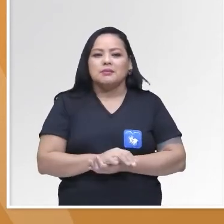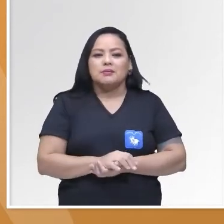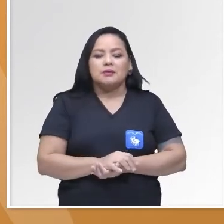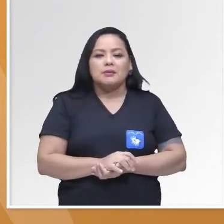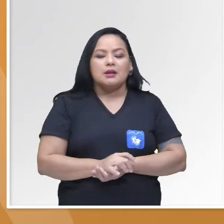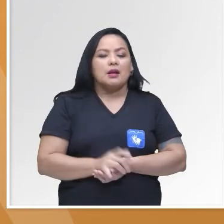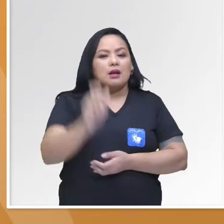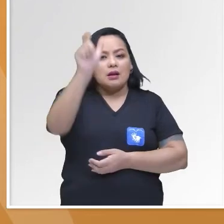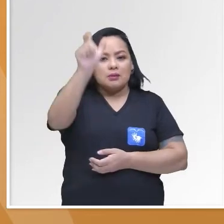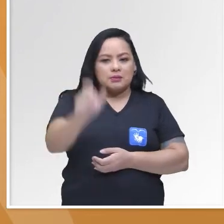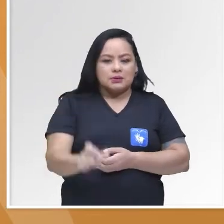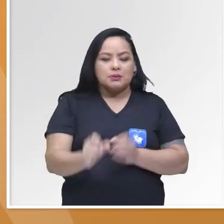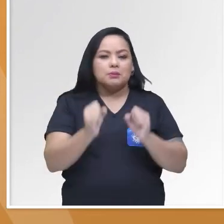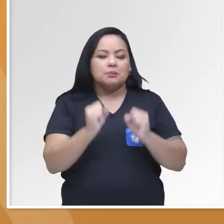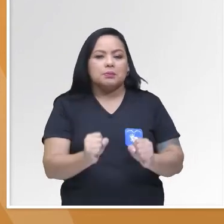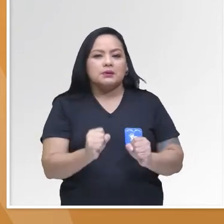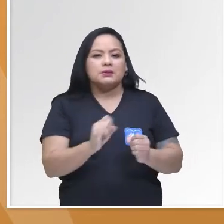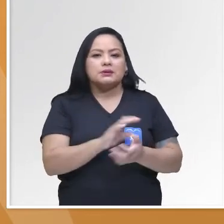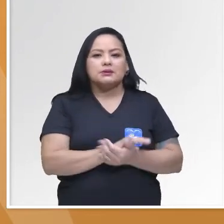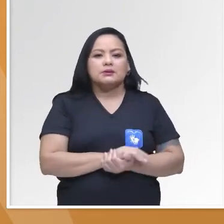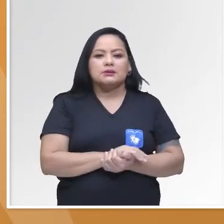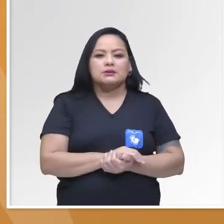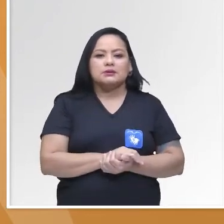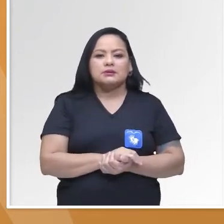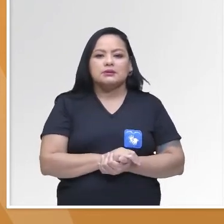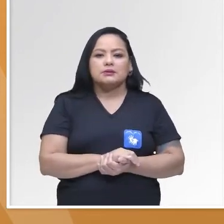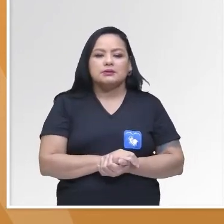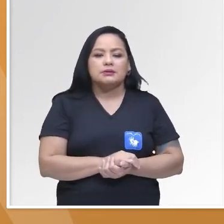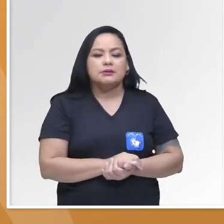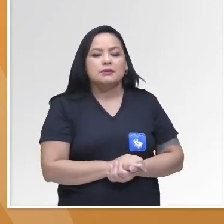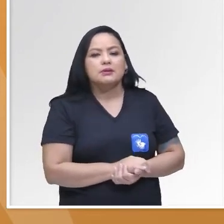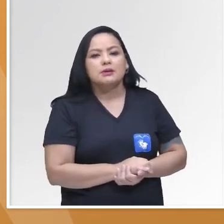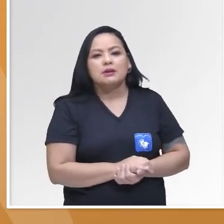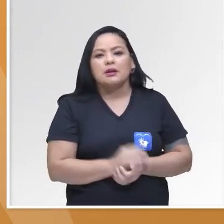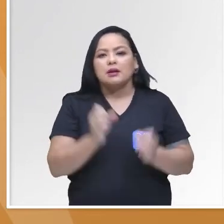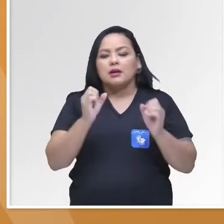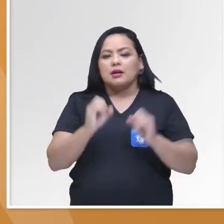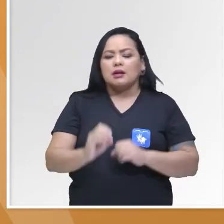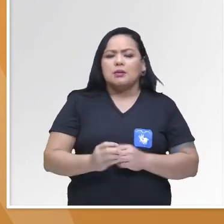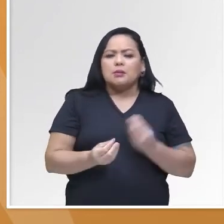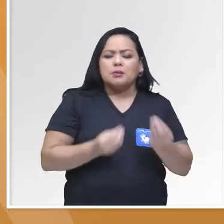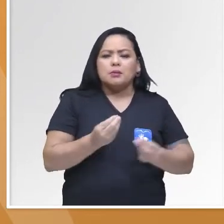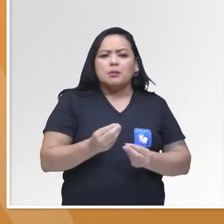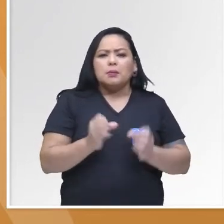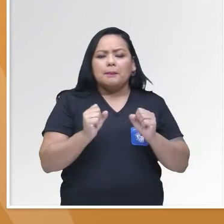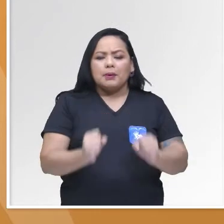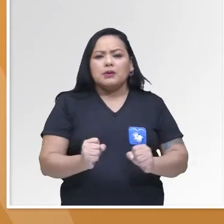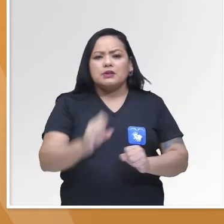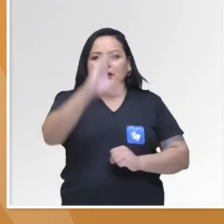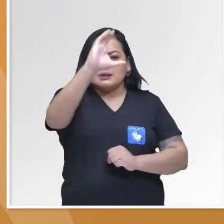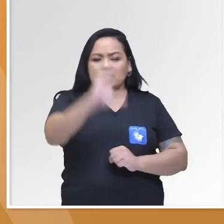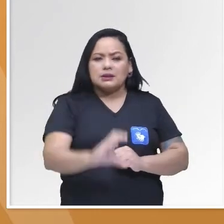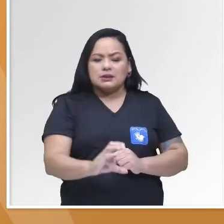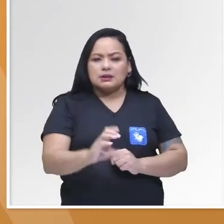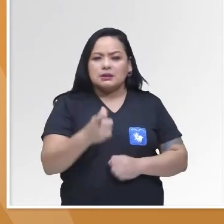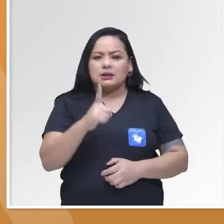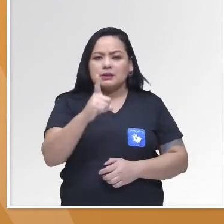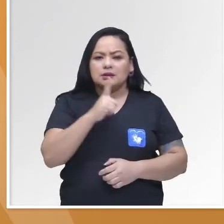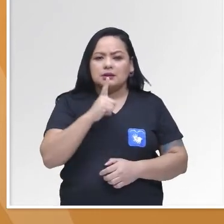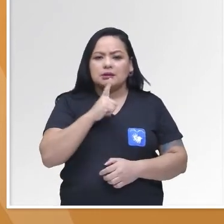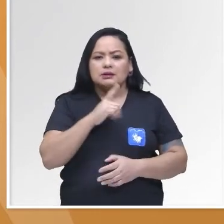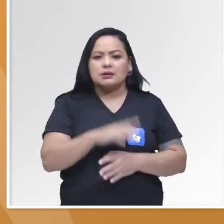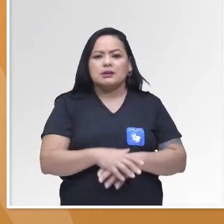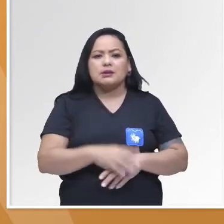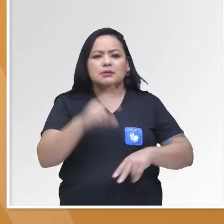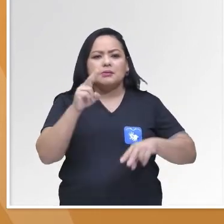indivíduo poderá ter parte da sua cidadania cassada. A exemplo